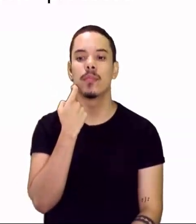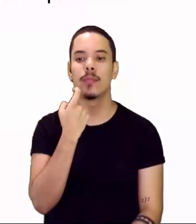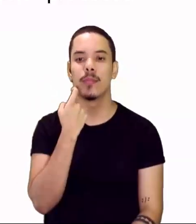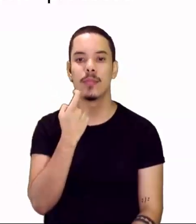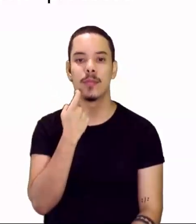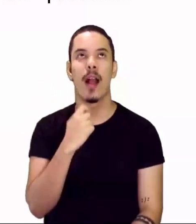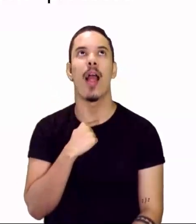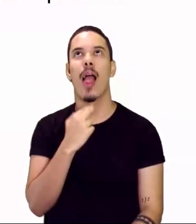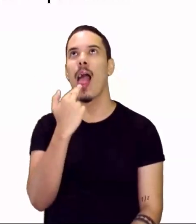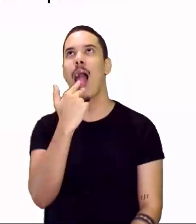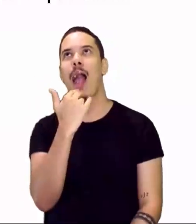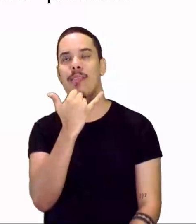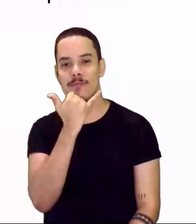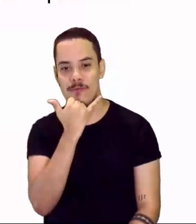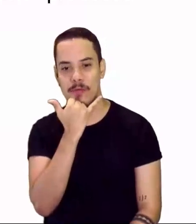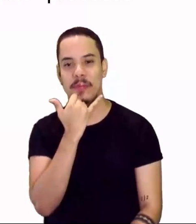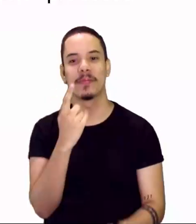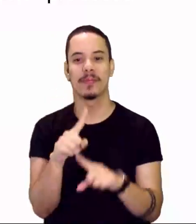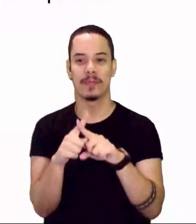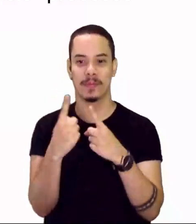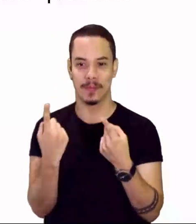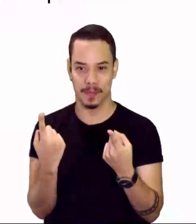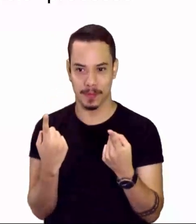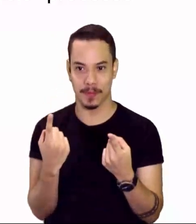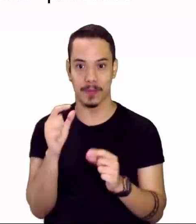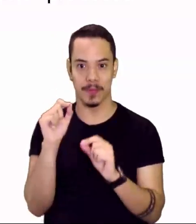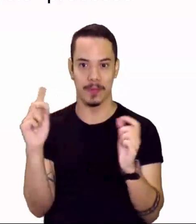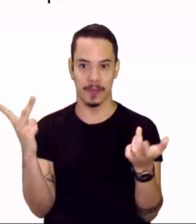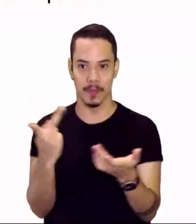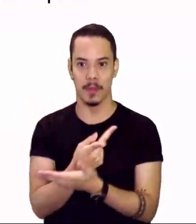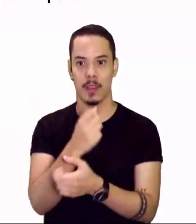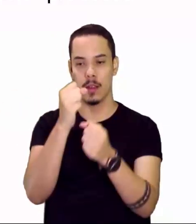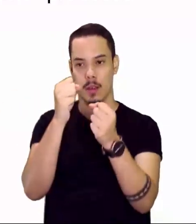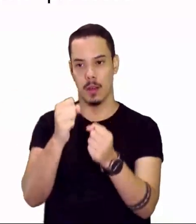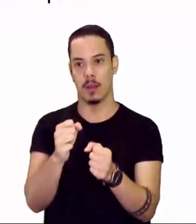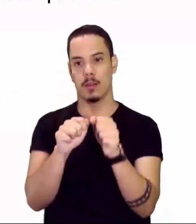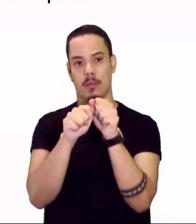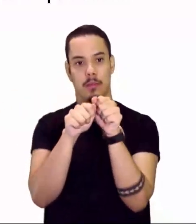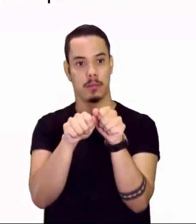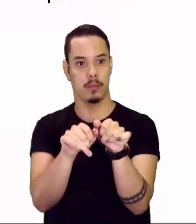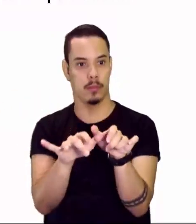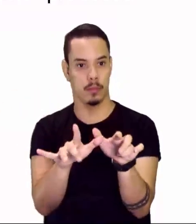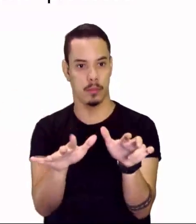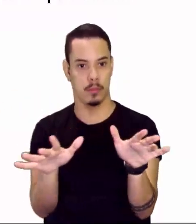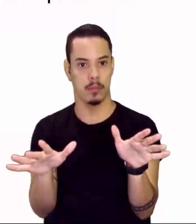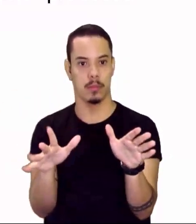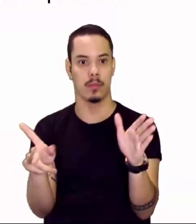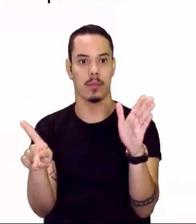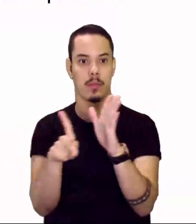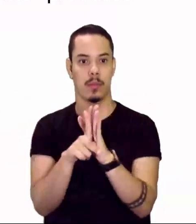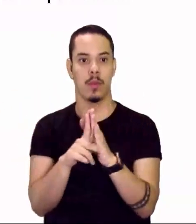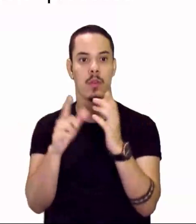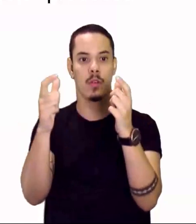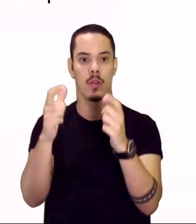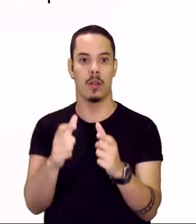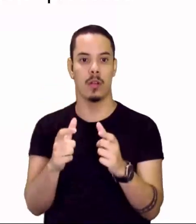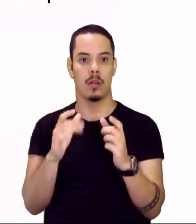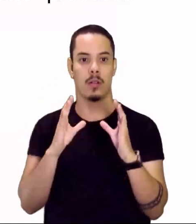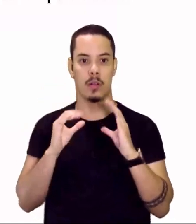da professora, gente. Mas aí, o que acontece? Podem difundir-se para os seus